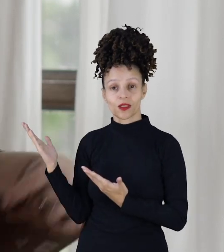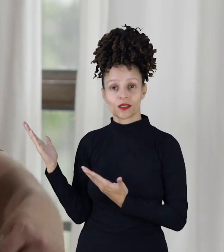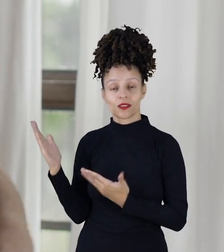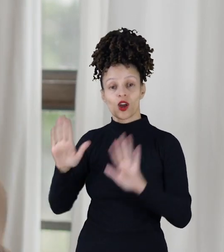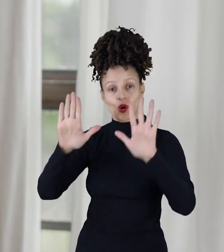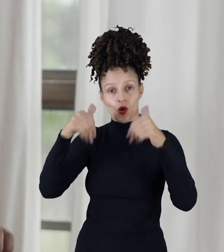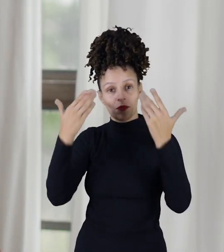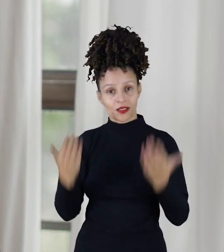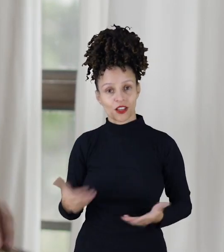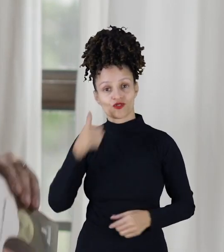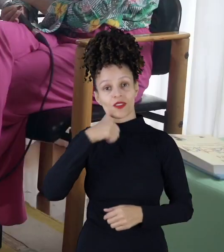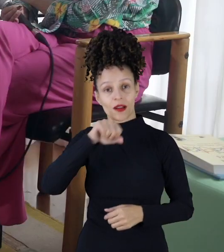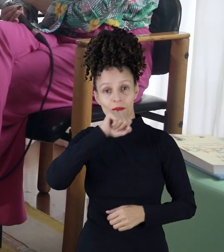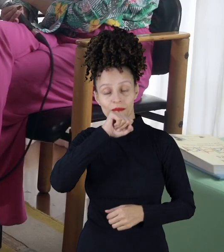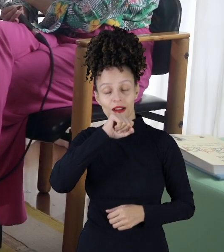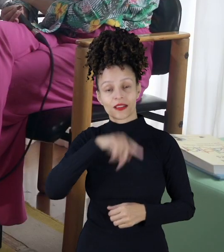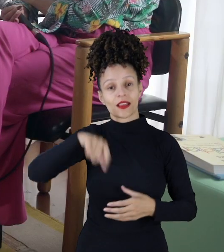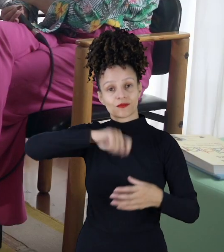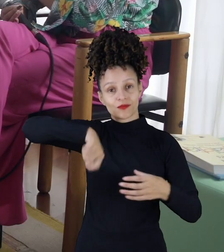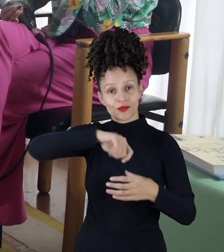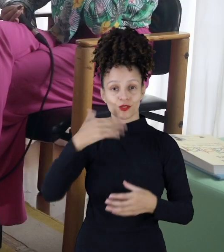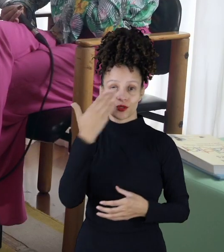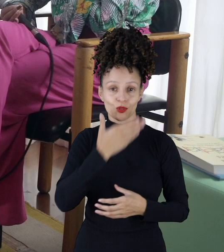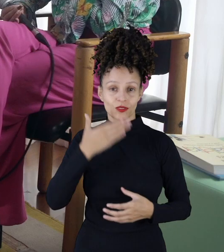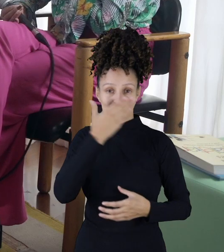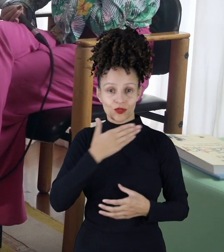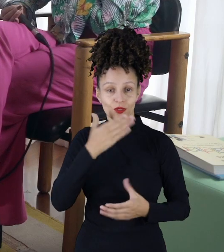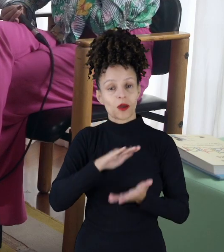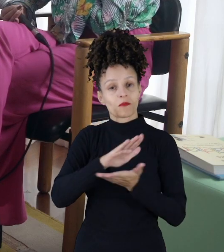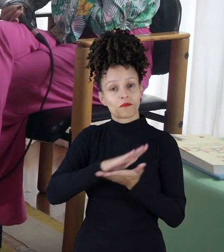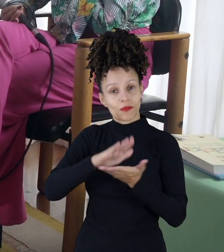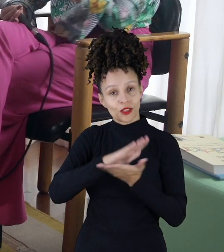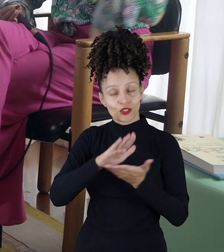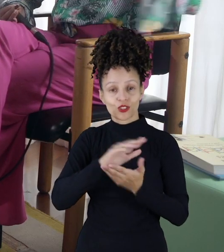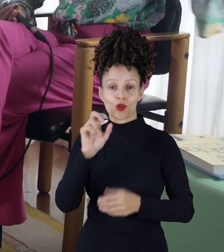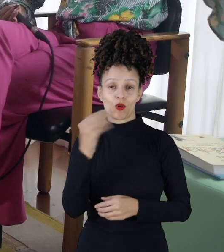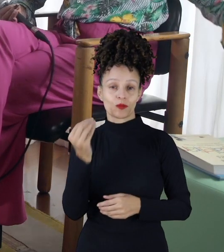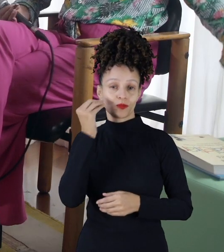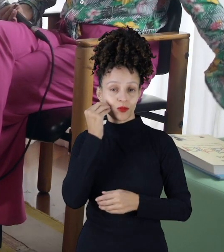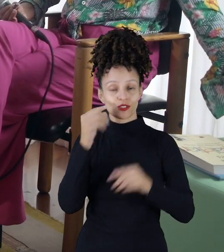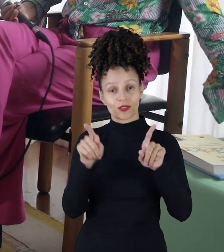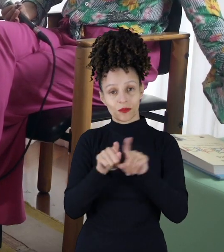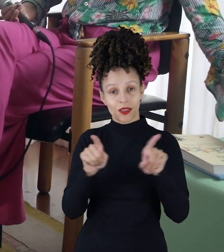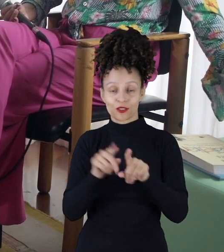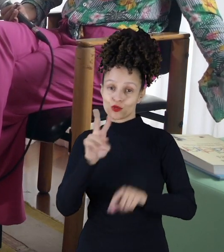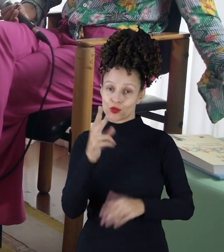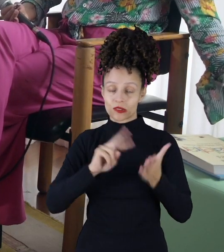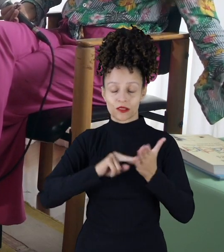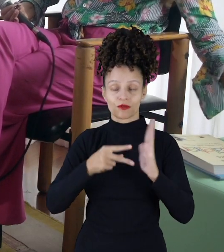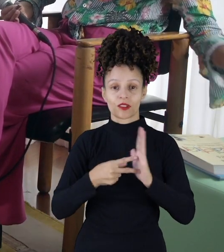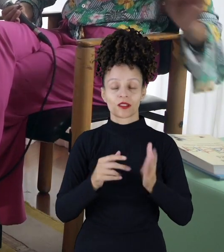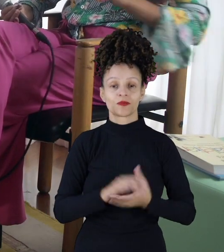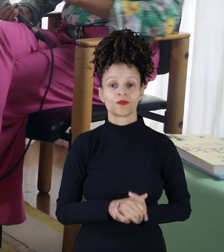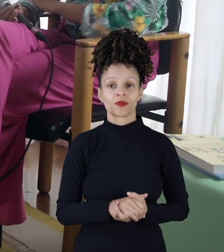Doces Beijos, que é homenagem à minha mãe, que era confeiteira, né? Os beijinhos doces dela, e o beijo pode ter duplo sentido aqui, pode